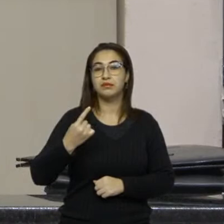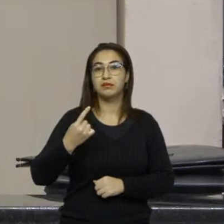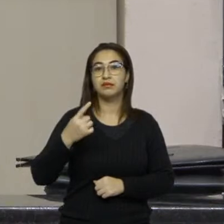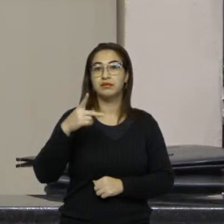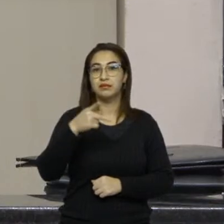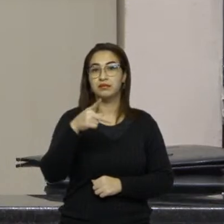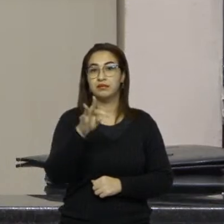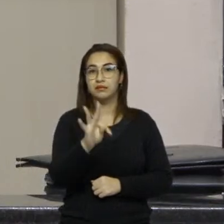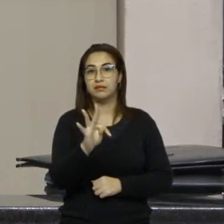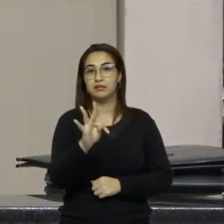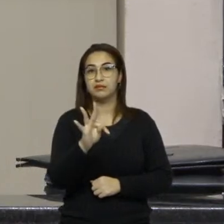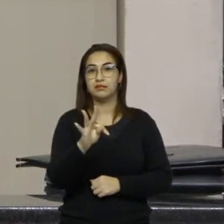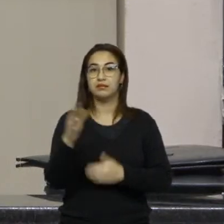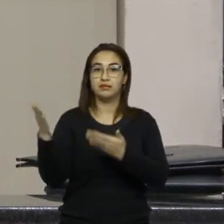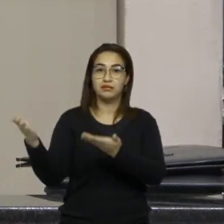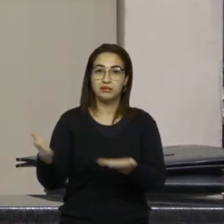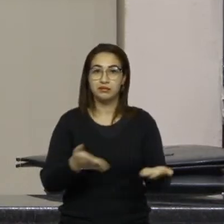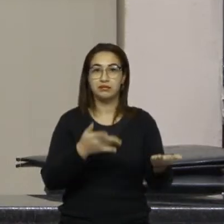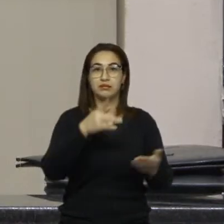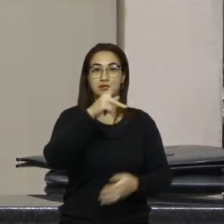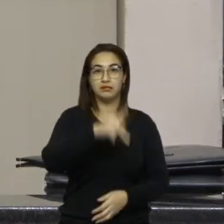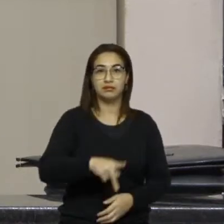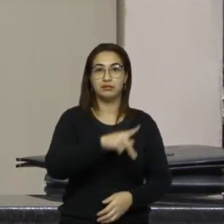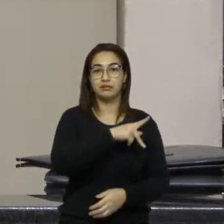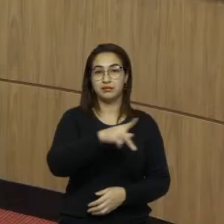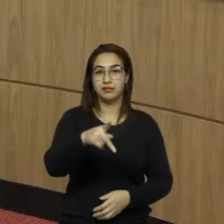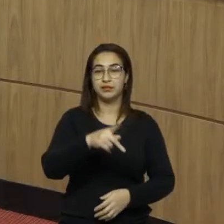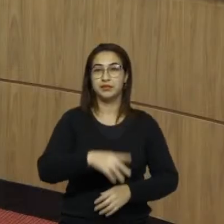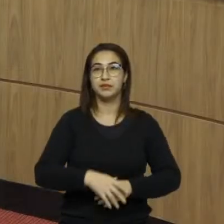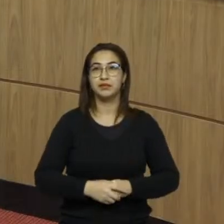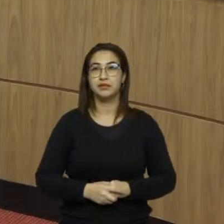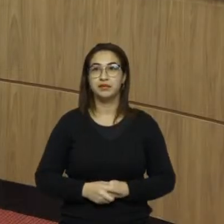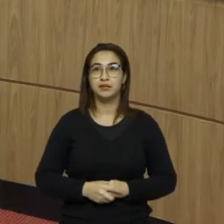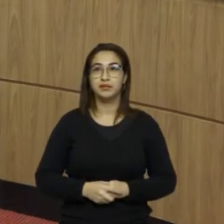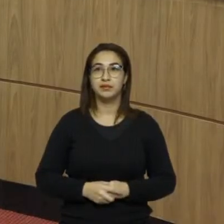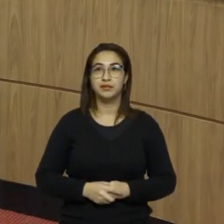Trabalhadores, quem fala é o deputado Padre Pedro Baldiceira.